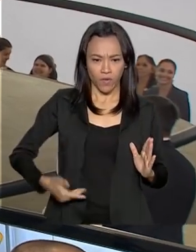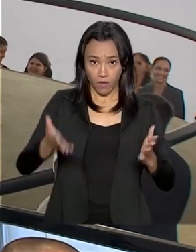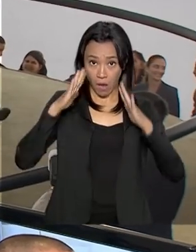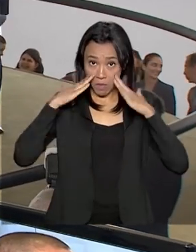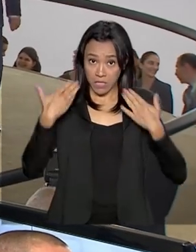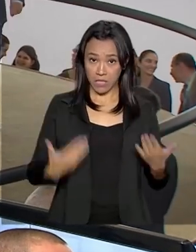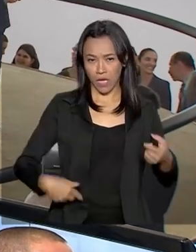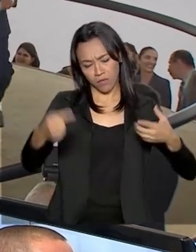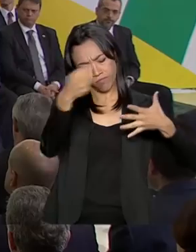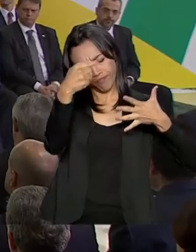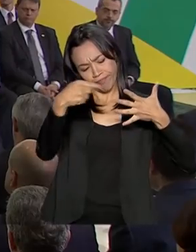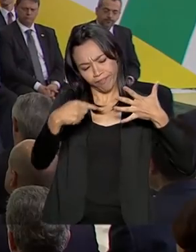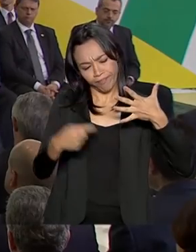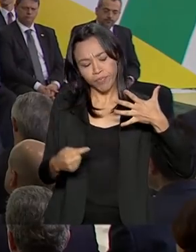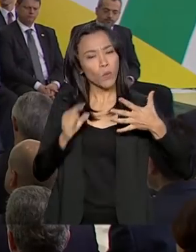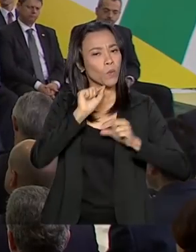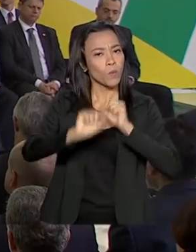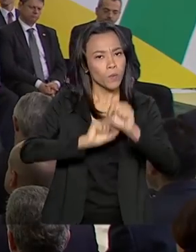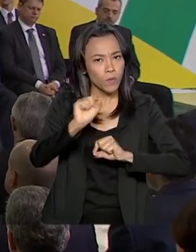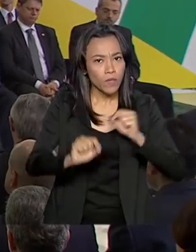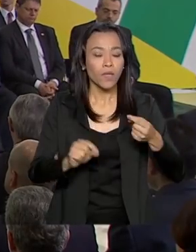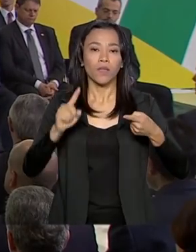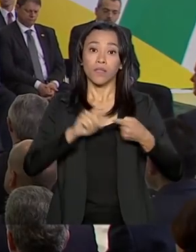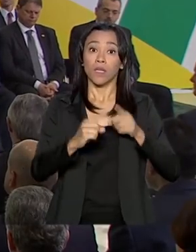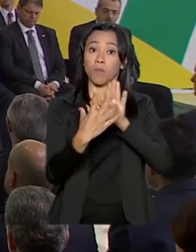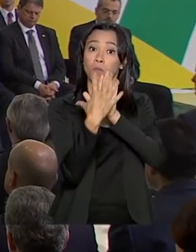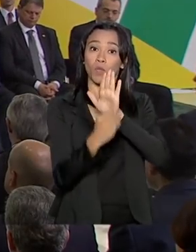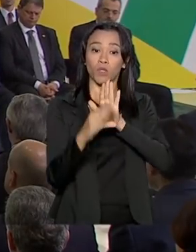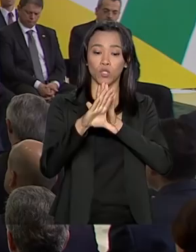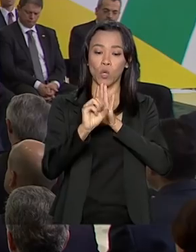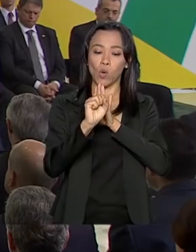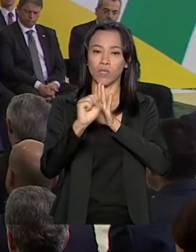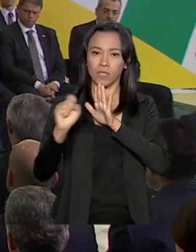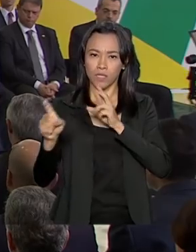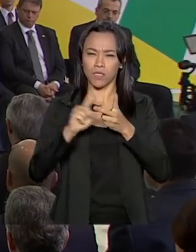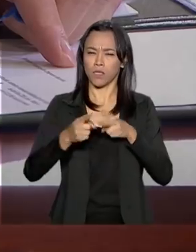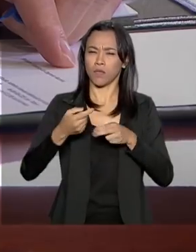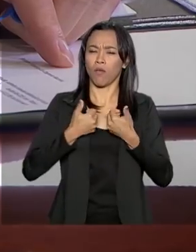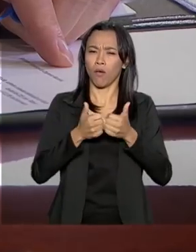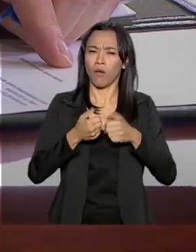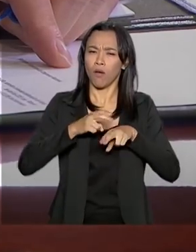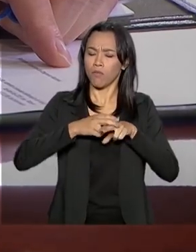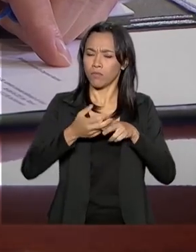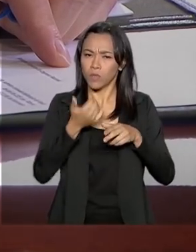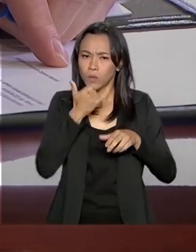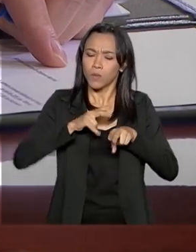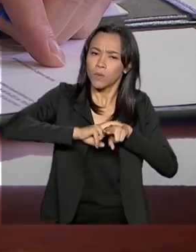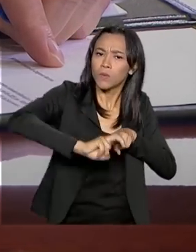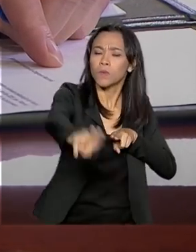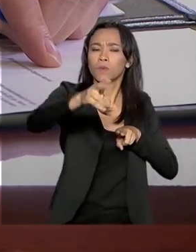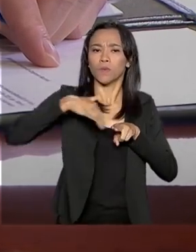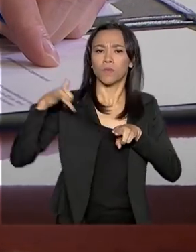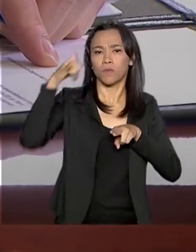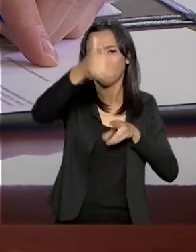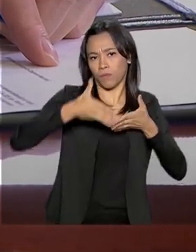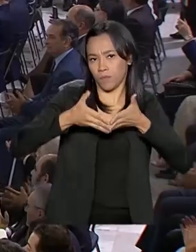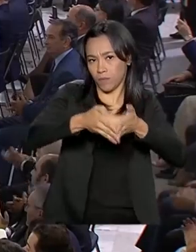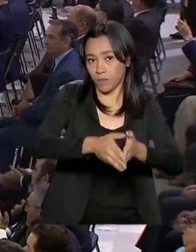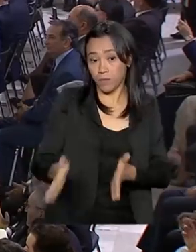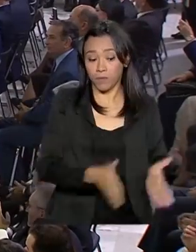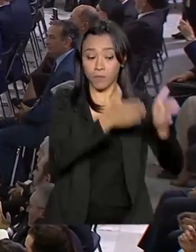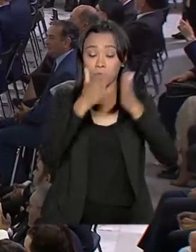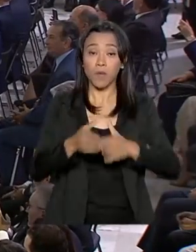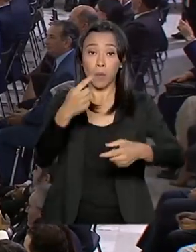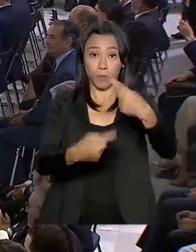principais ações, entre elas as concessões de portos, ferrovias e aeroportos, a aprovação da Política Nacional